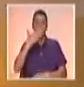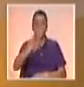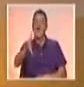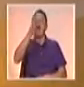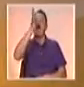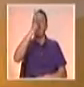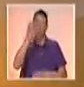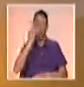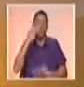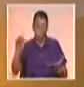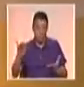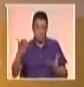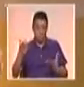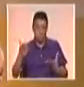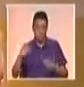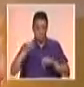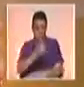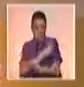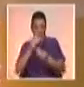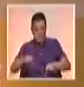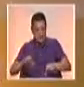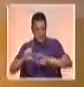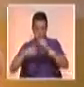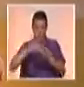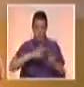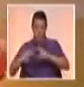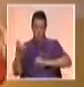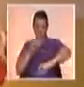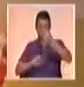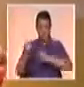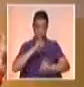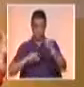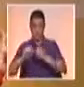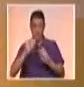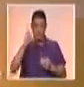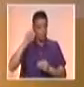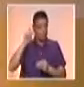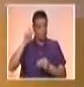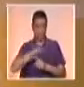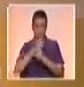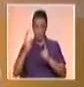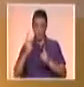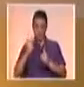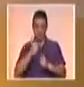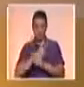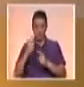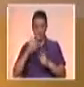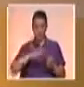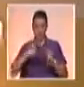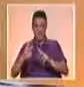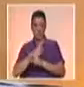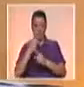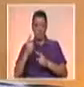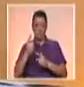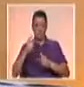água? Basta isso. Portanto, eles são crianças depois mais alteradas. A língua é extremamente importante realmente para tudo. Mais alteradas porquê?